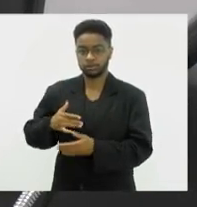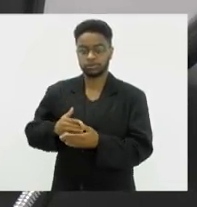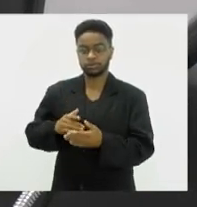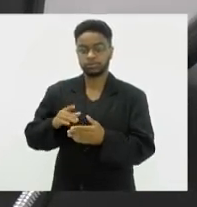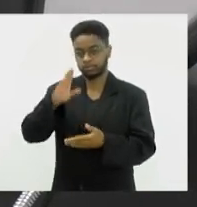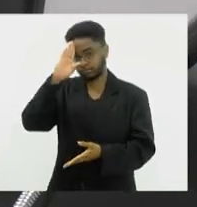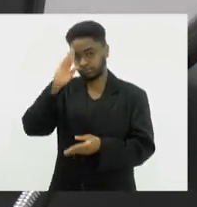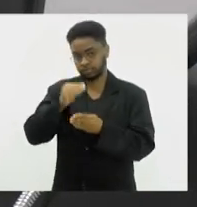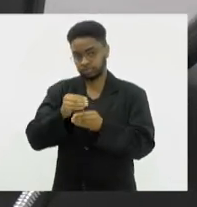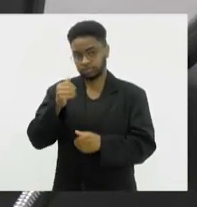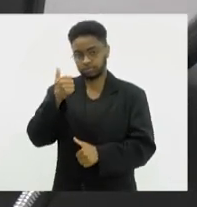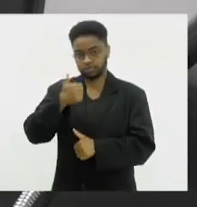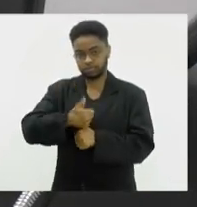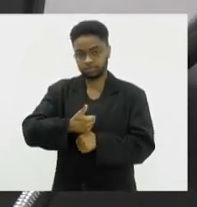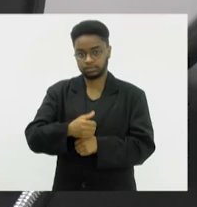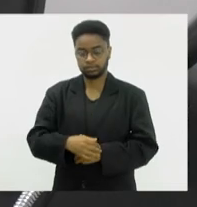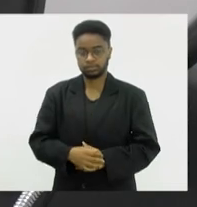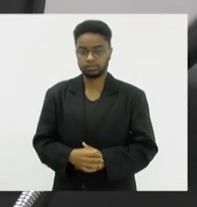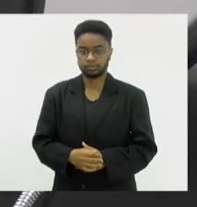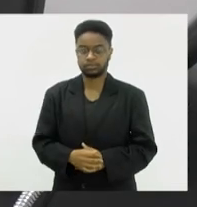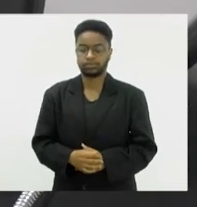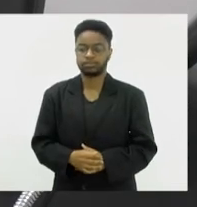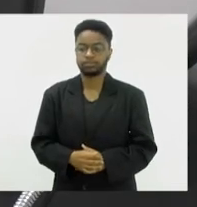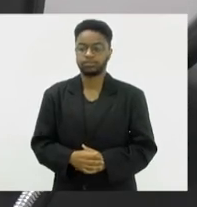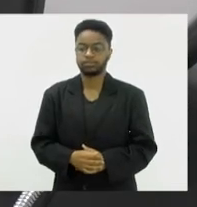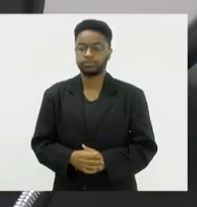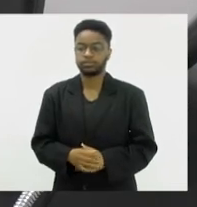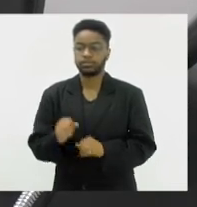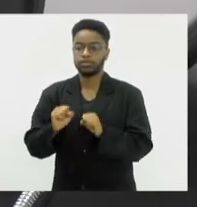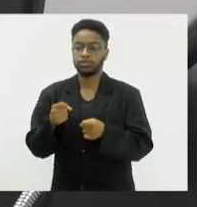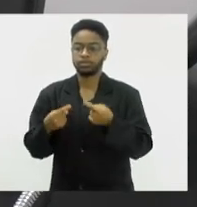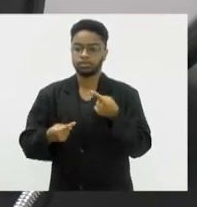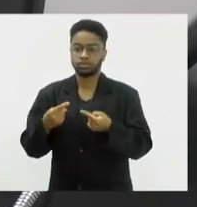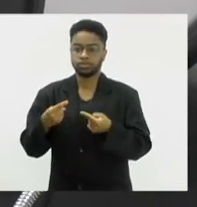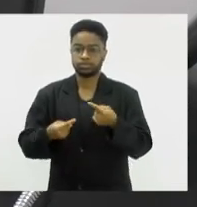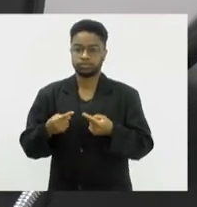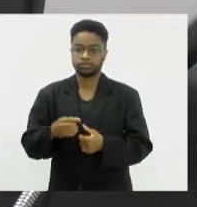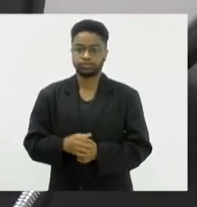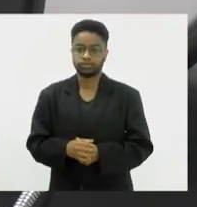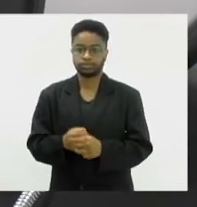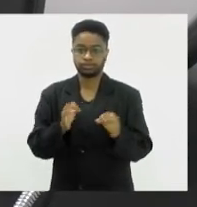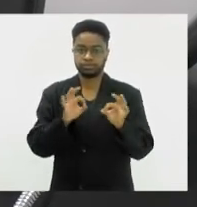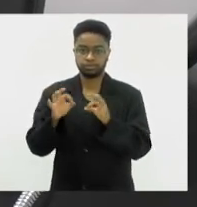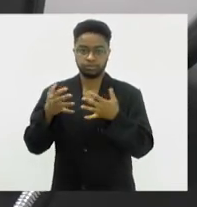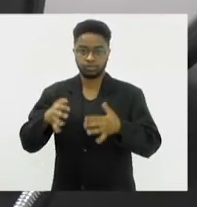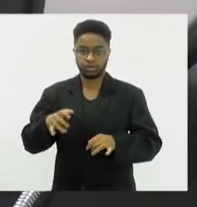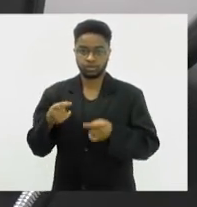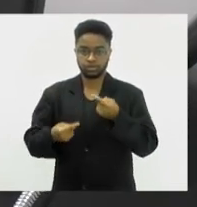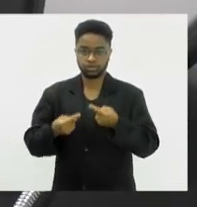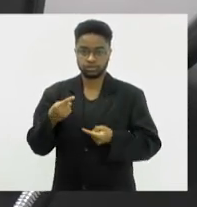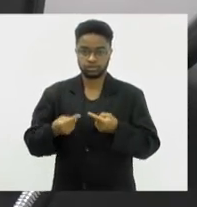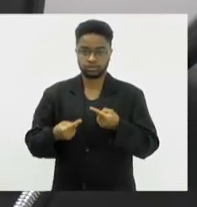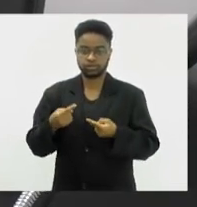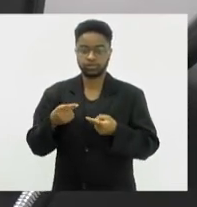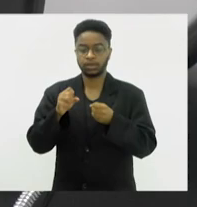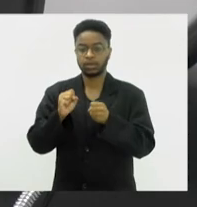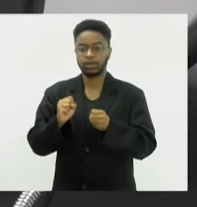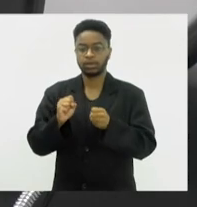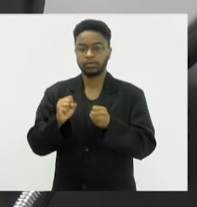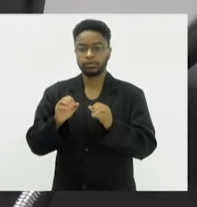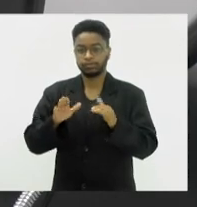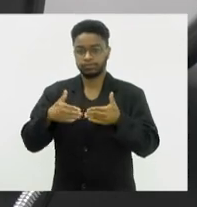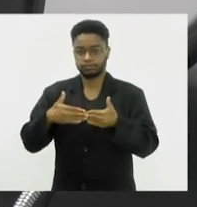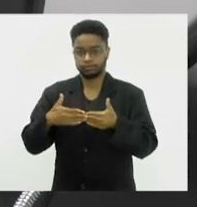por substitutivo. Em discussão. Não havendo quem queira discutir, encerrada